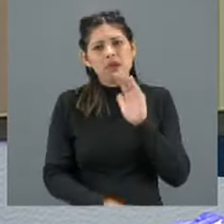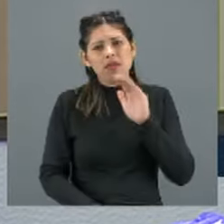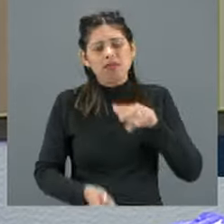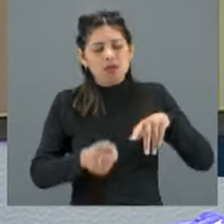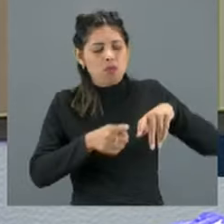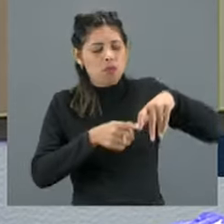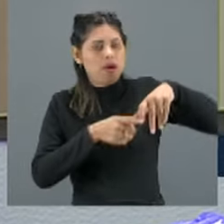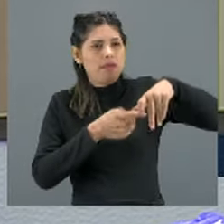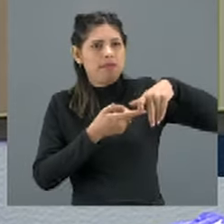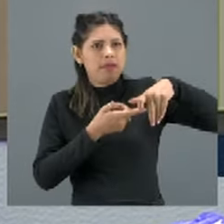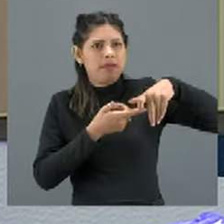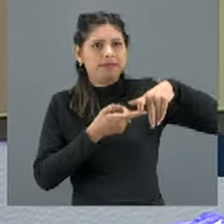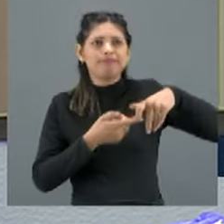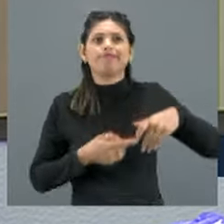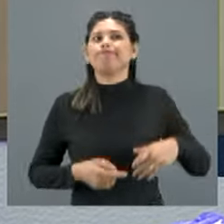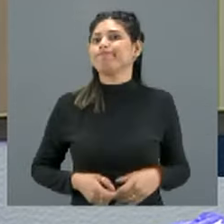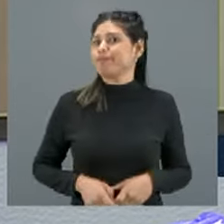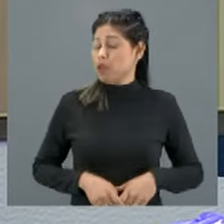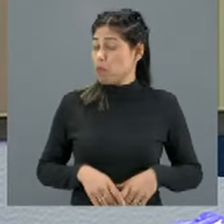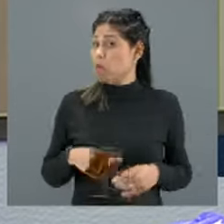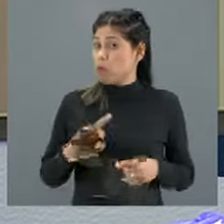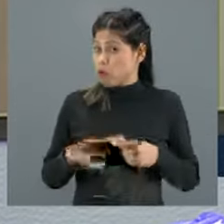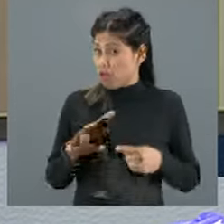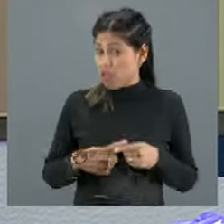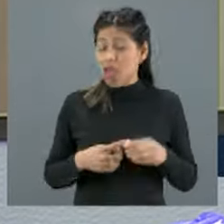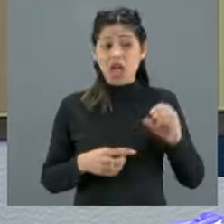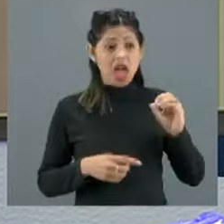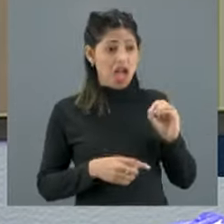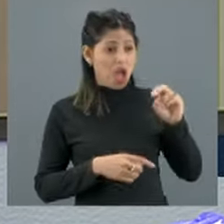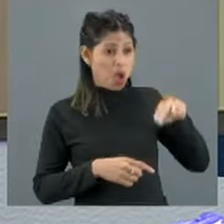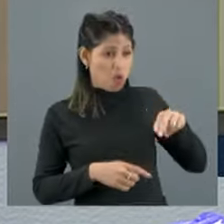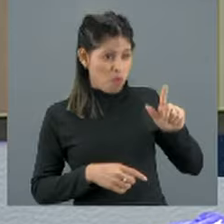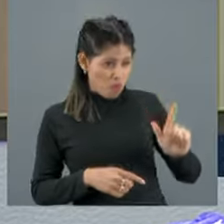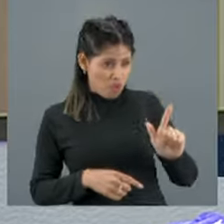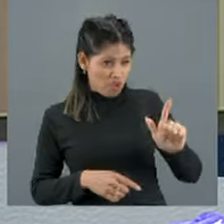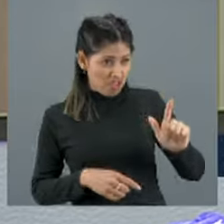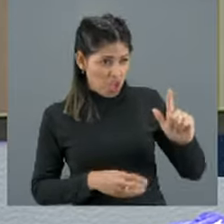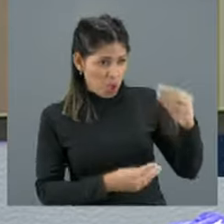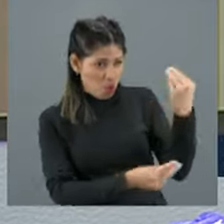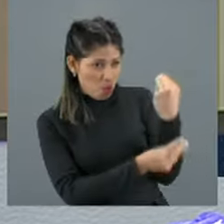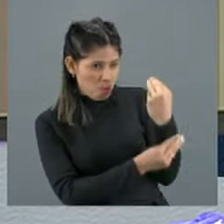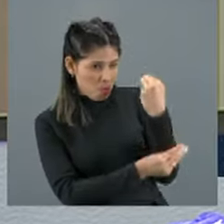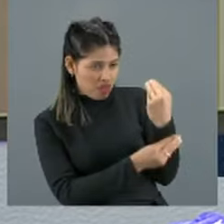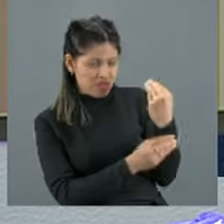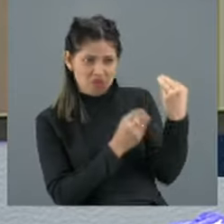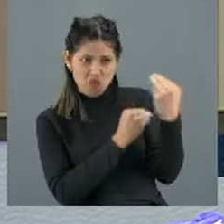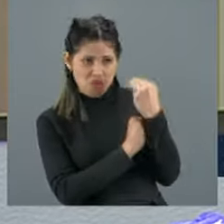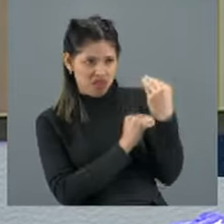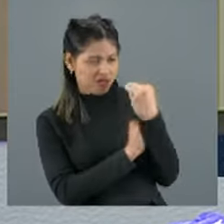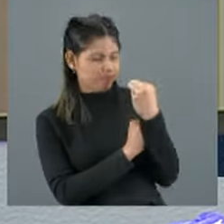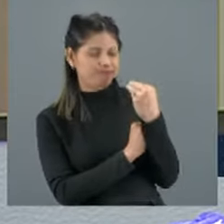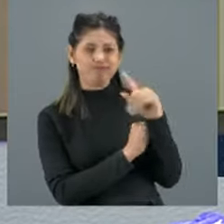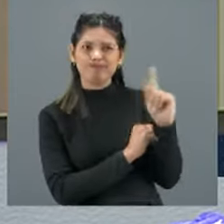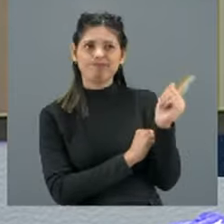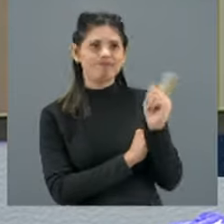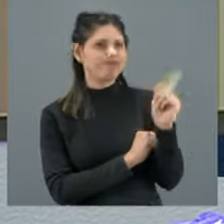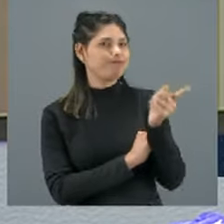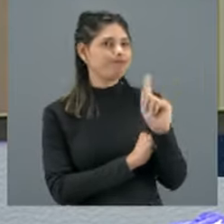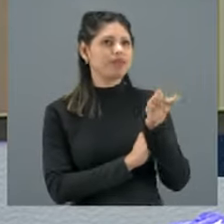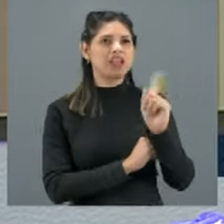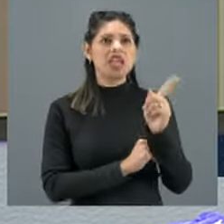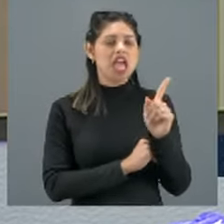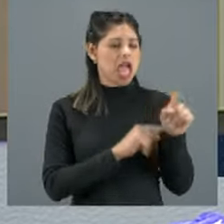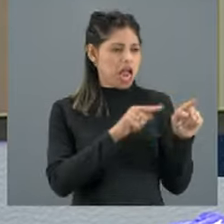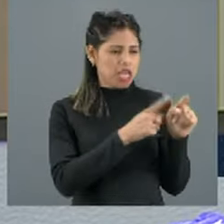A ONG não cuida. Só fala mesmo aí. A ONG foi aliado também à